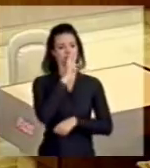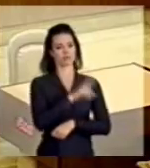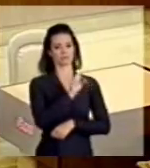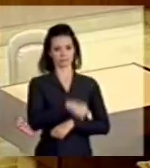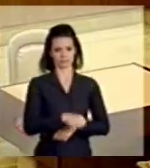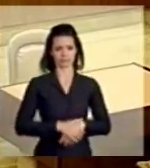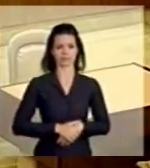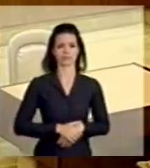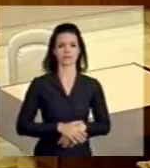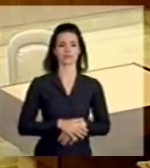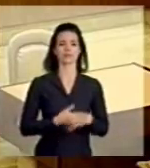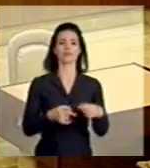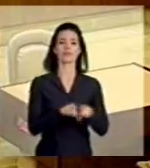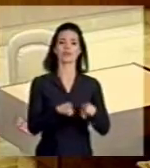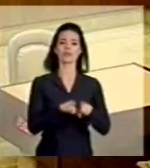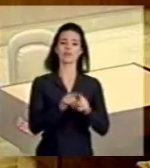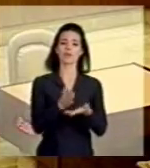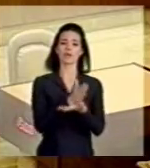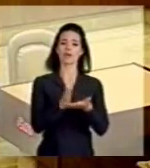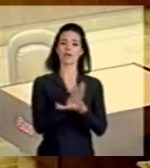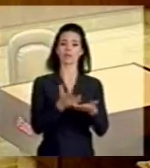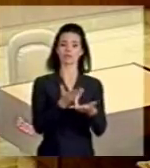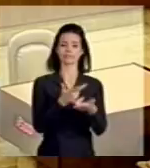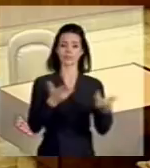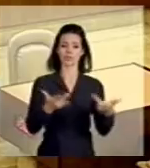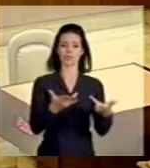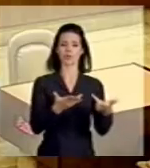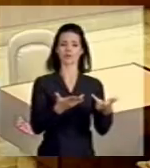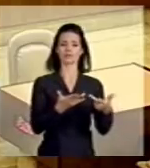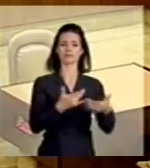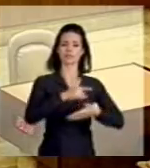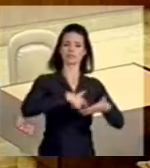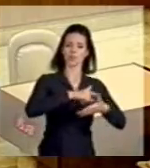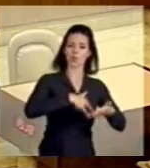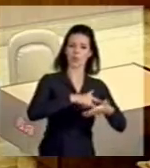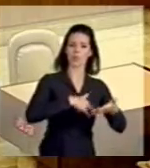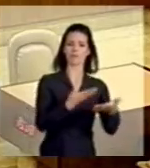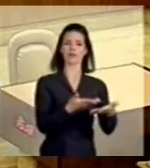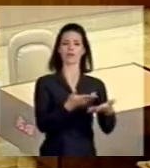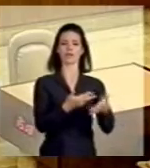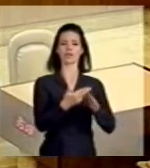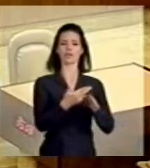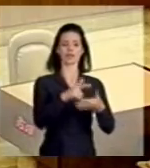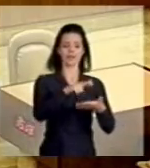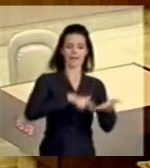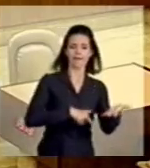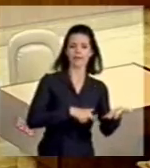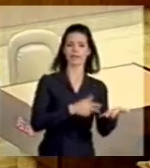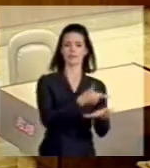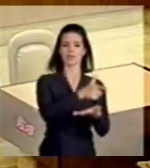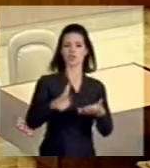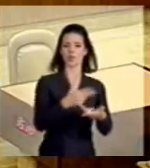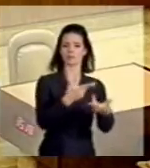na transposição dos elementos constantes em ordens e mandados judiciais, termos ou requerimentos, bem como outros títulos a